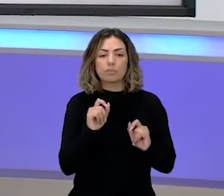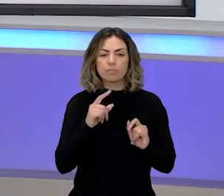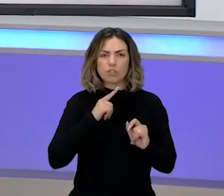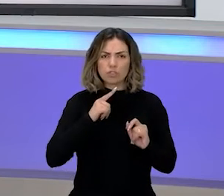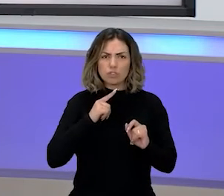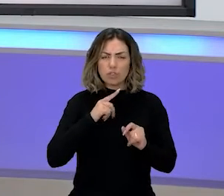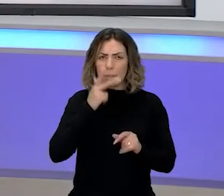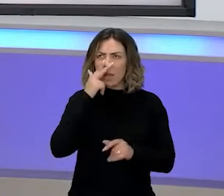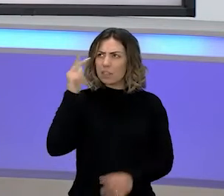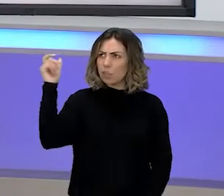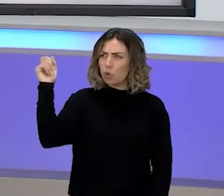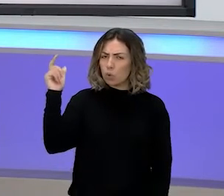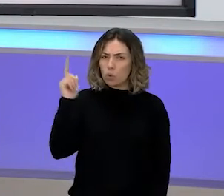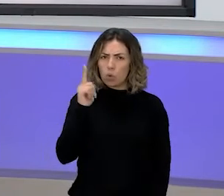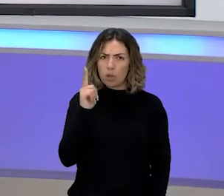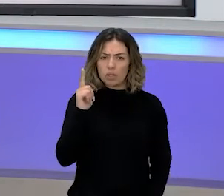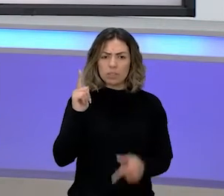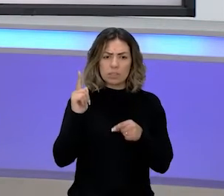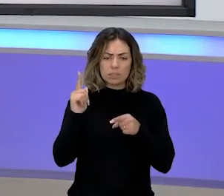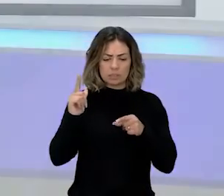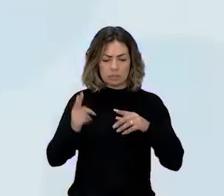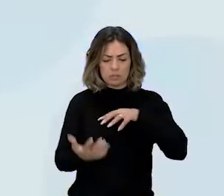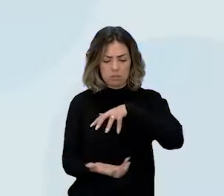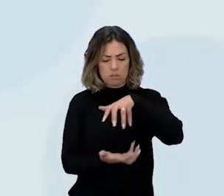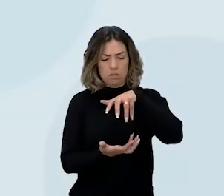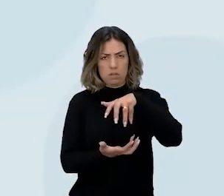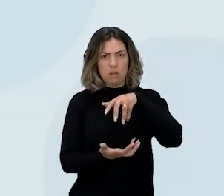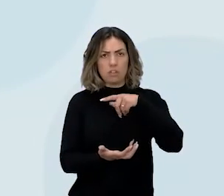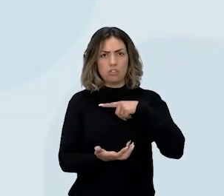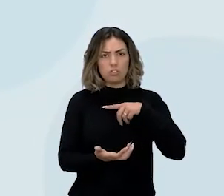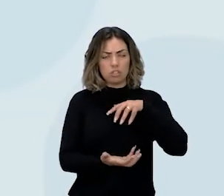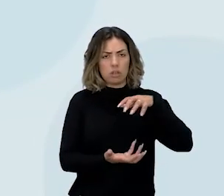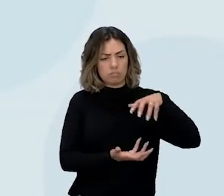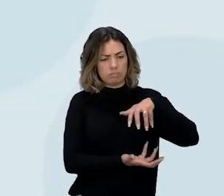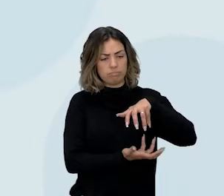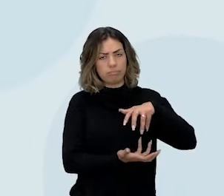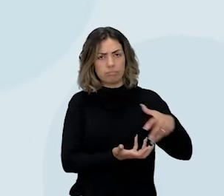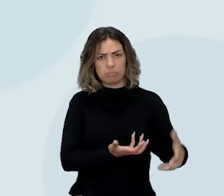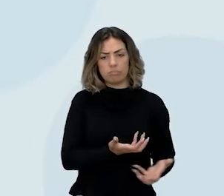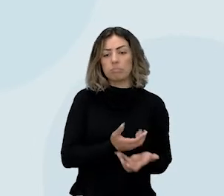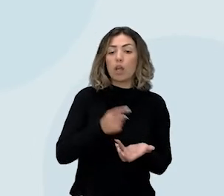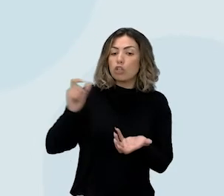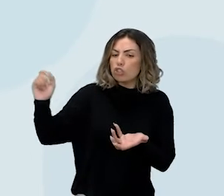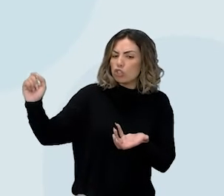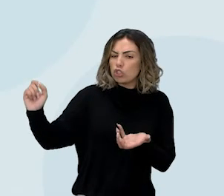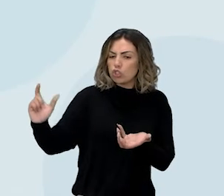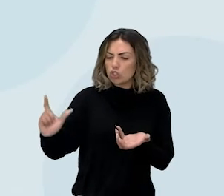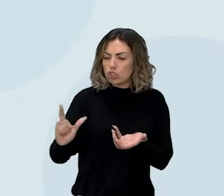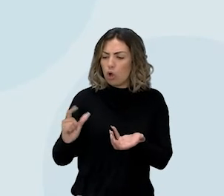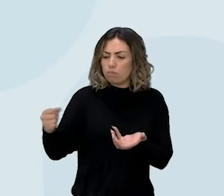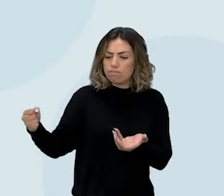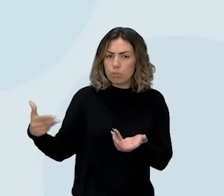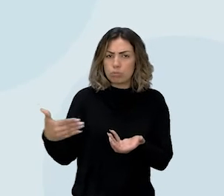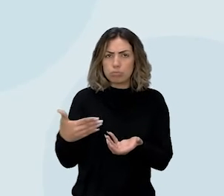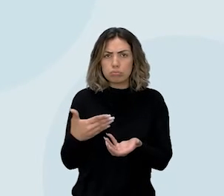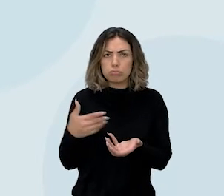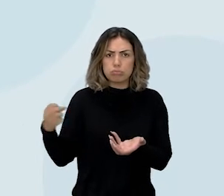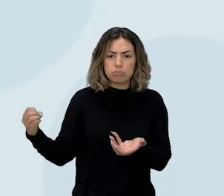indo retinha nesta região aqui. Esse é um dia interessante. Enquanto que lá,